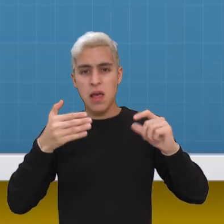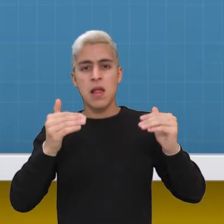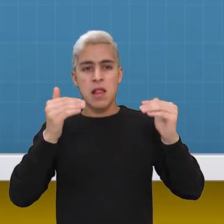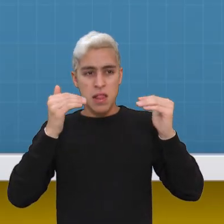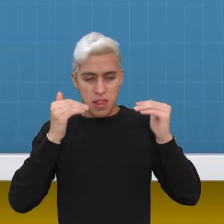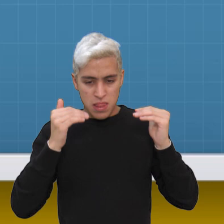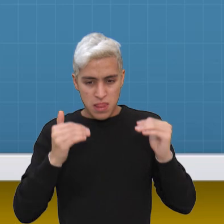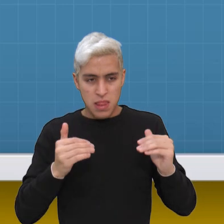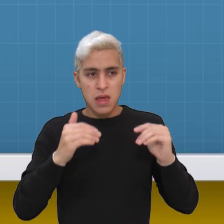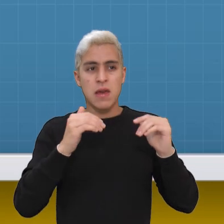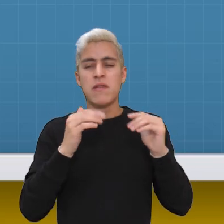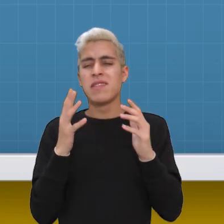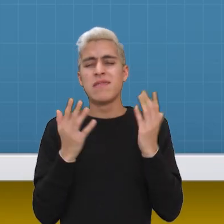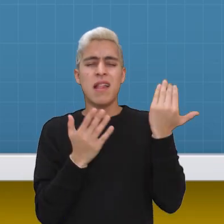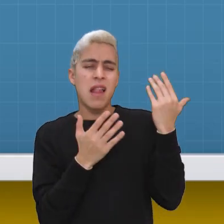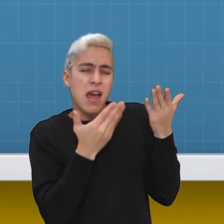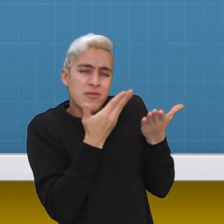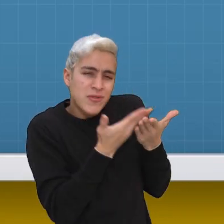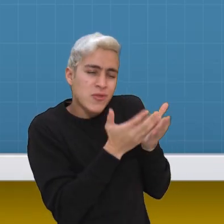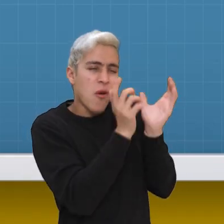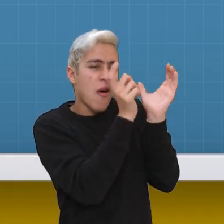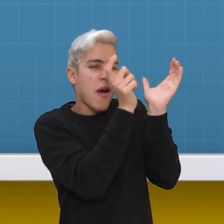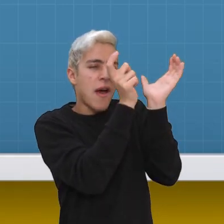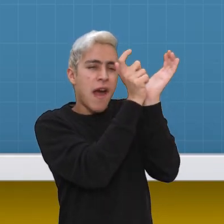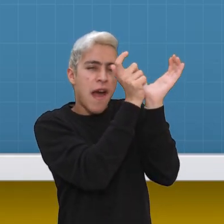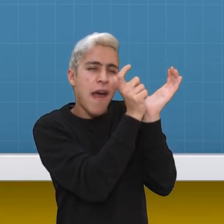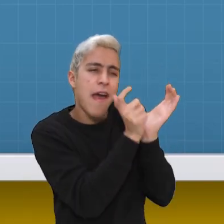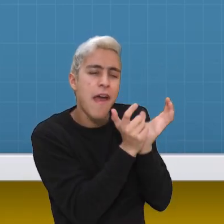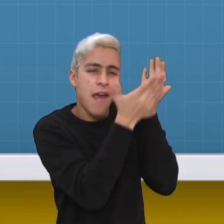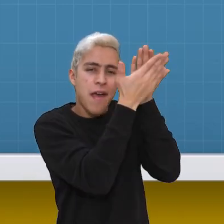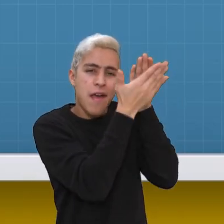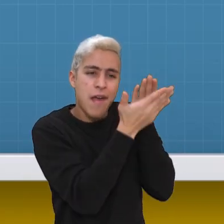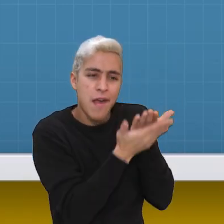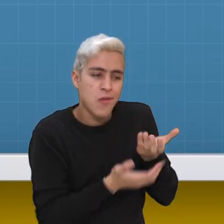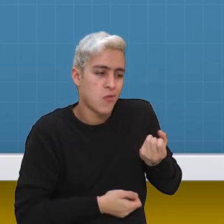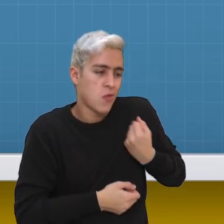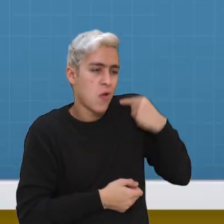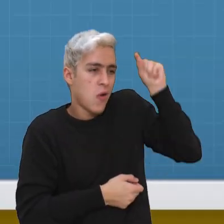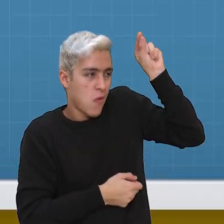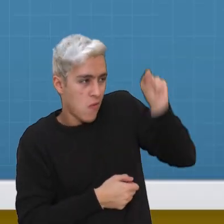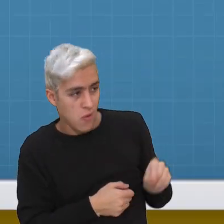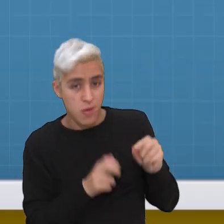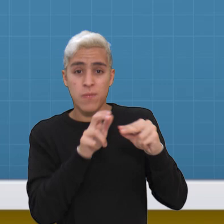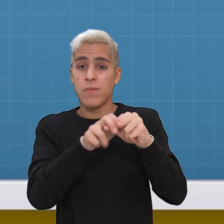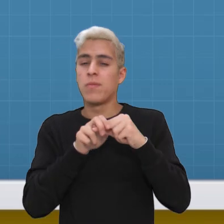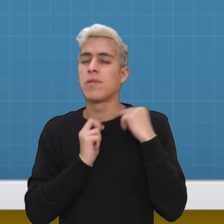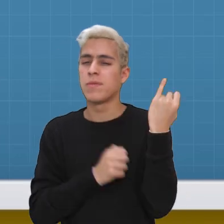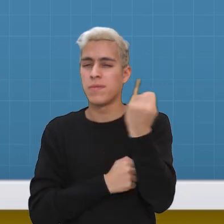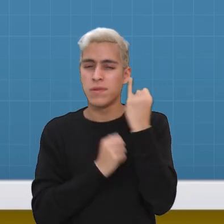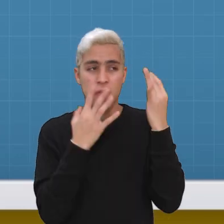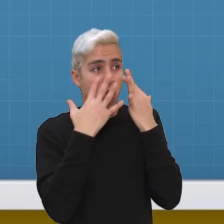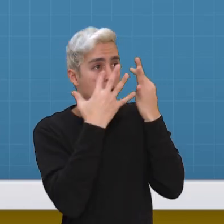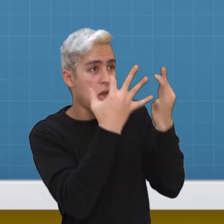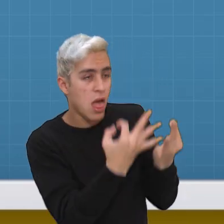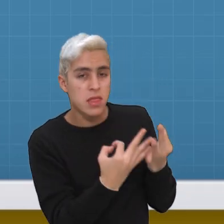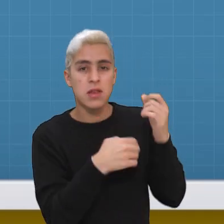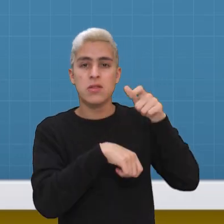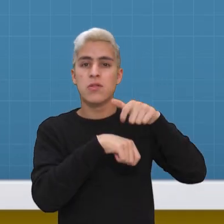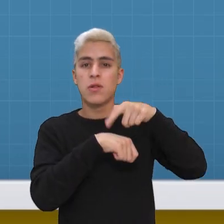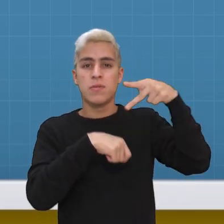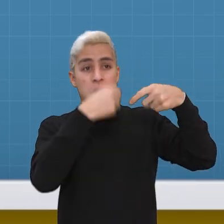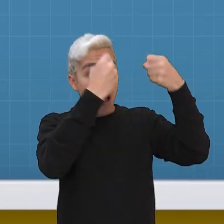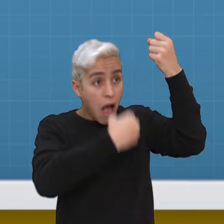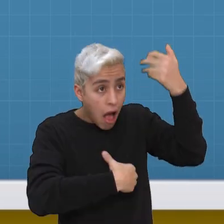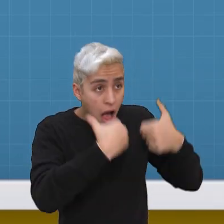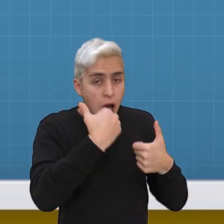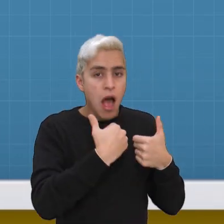é lá das classes de palavras que você já aprendeu, que é do numeral. Por isso que é importante a gente prestar atenção quando o professor